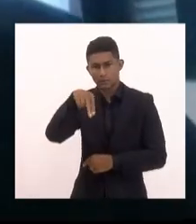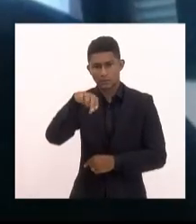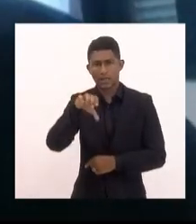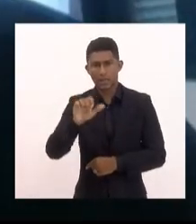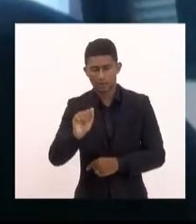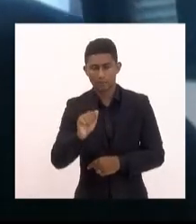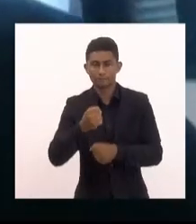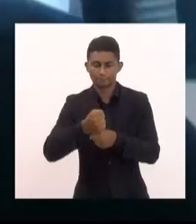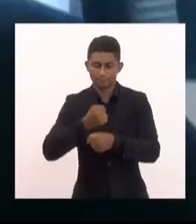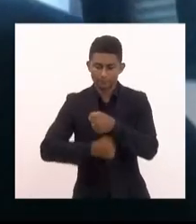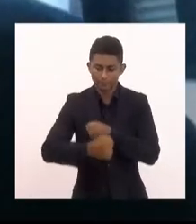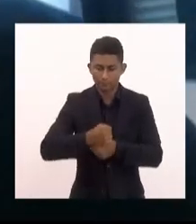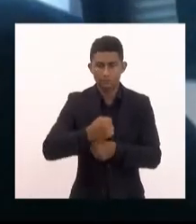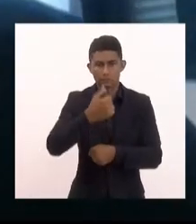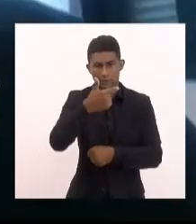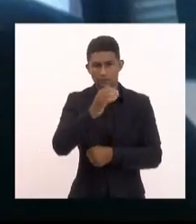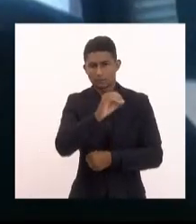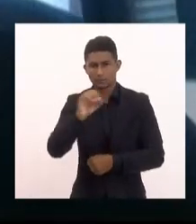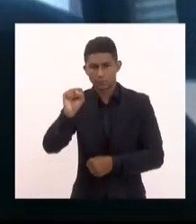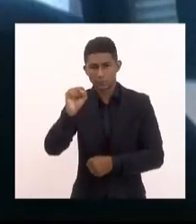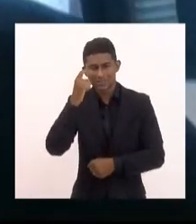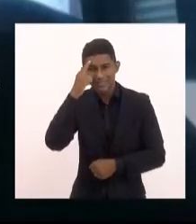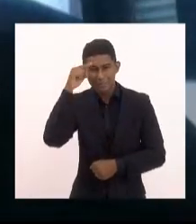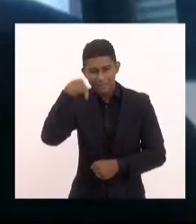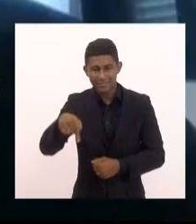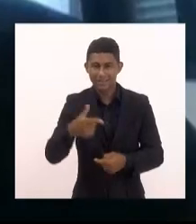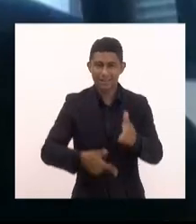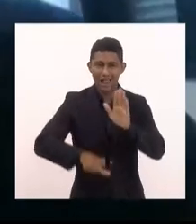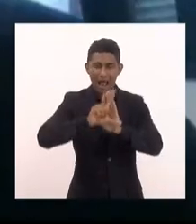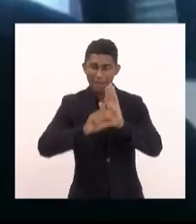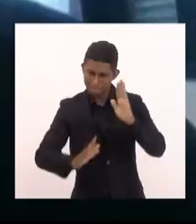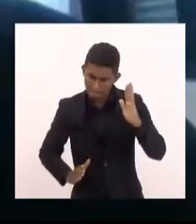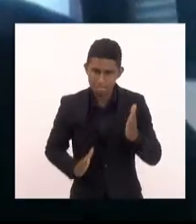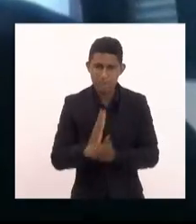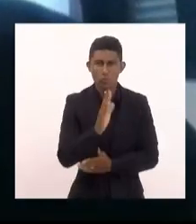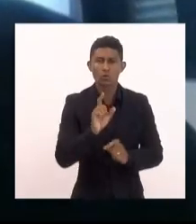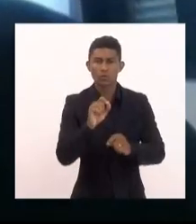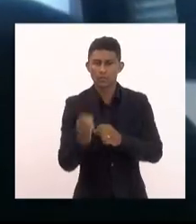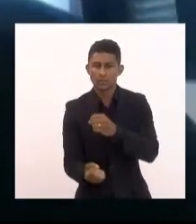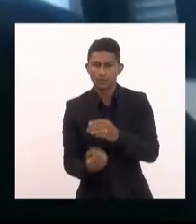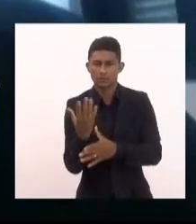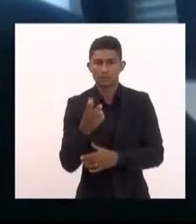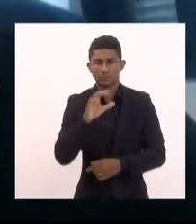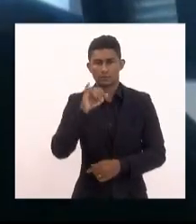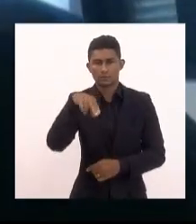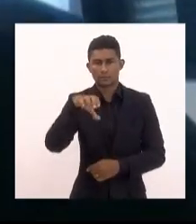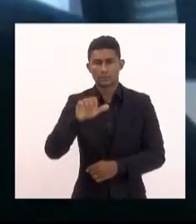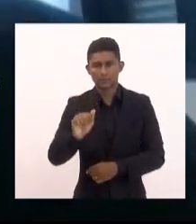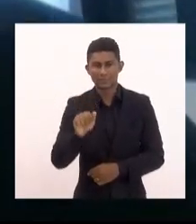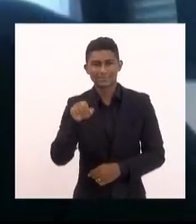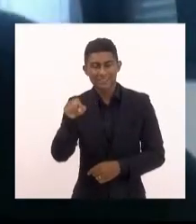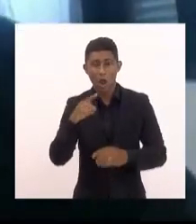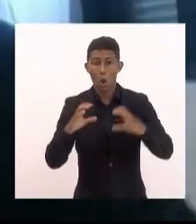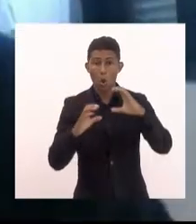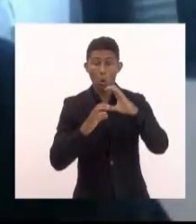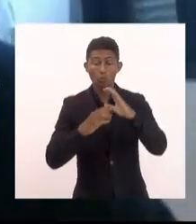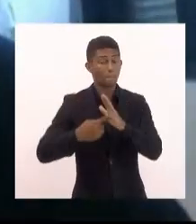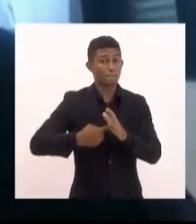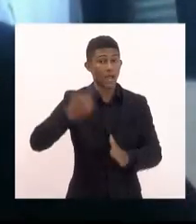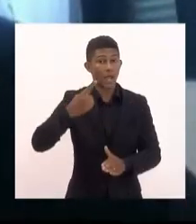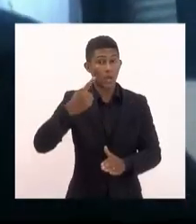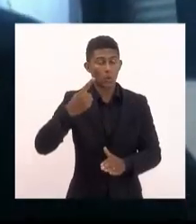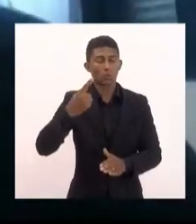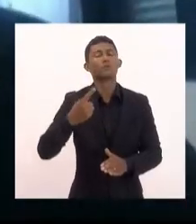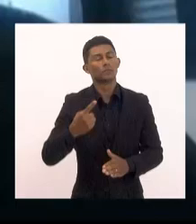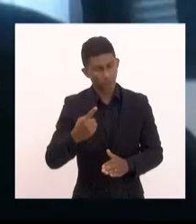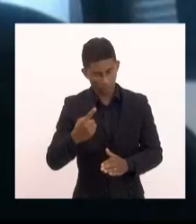2008, nós aprovamos uma lei criando o INEA e fazendo o primeiro concurso. Note-se